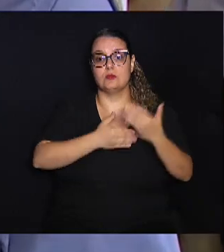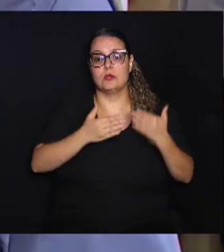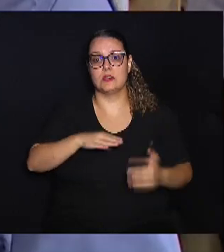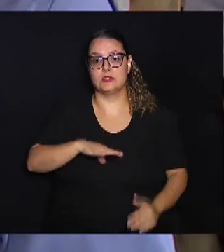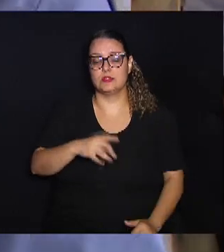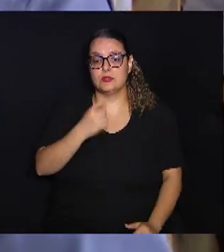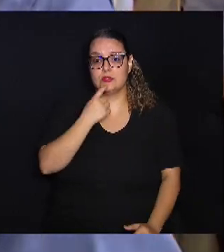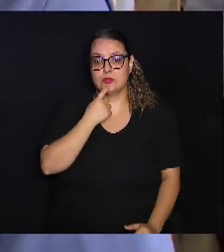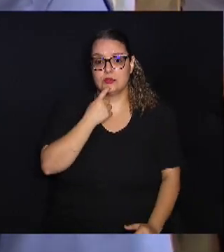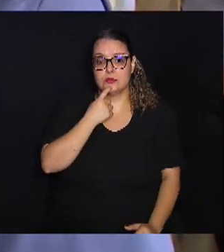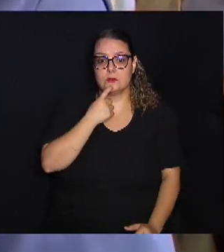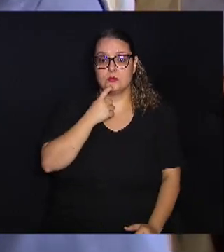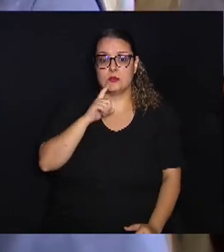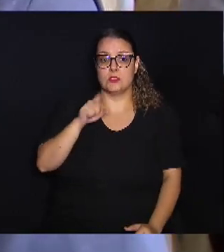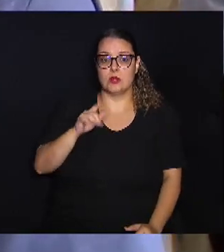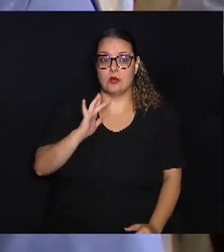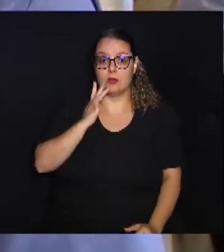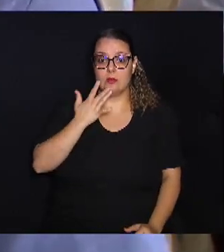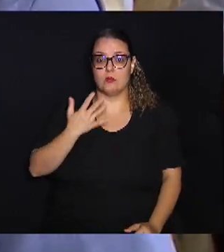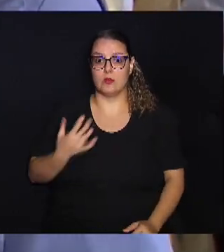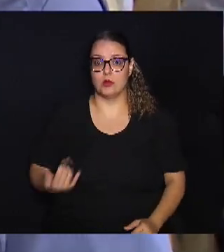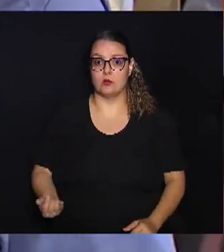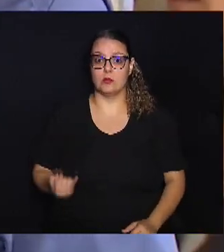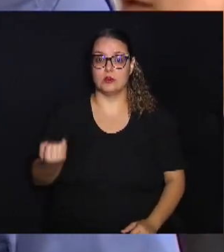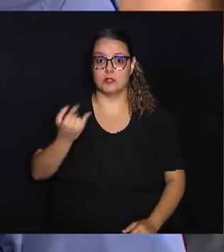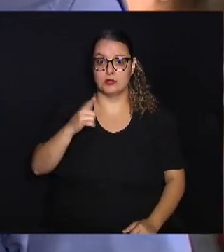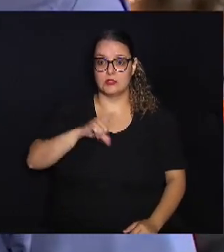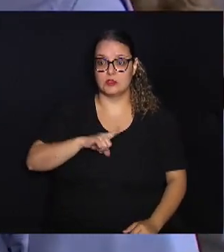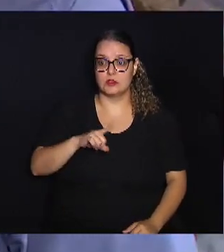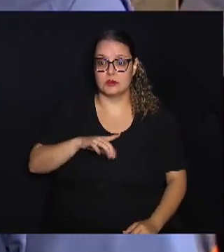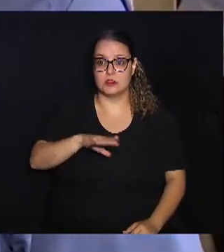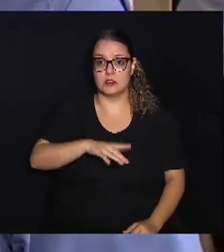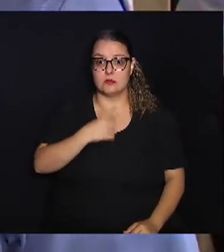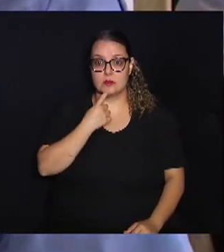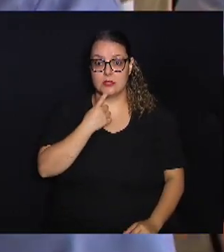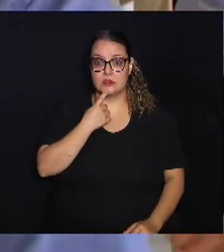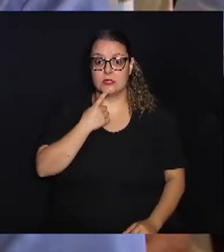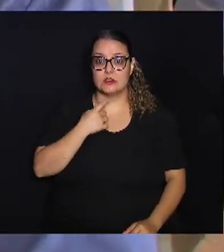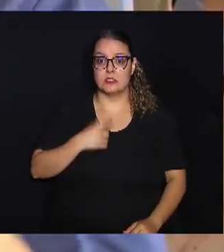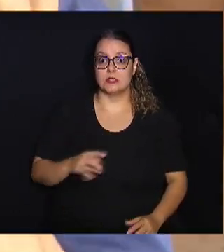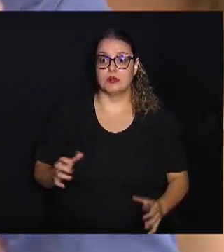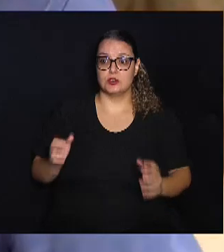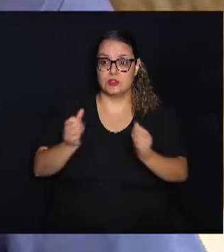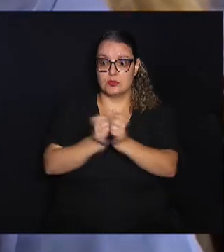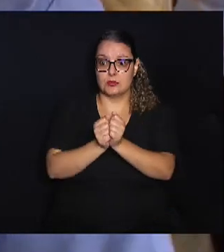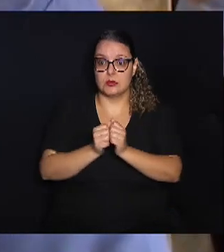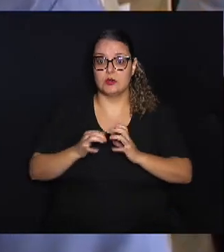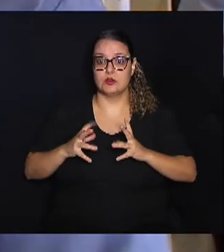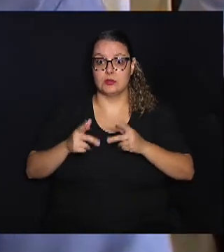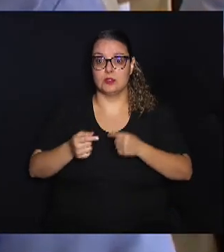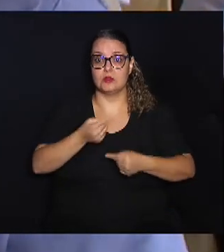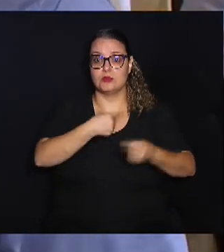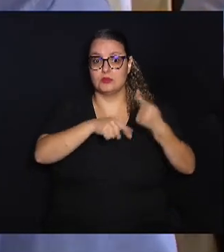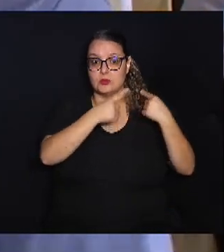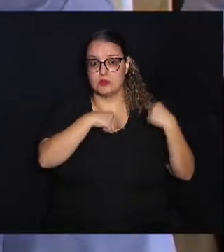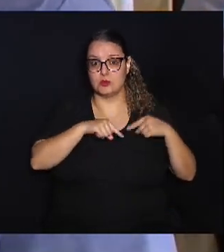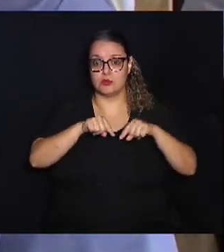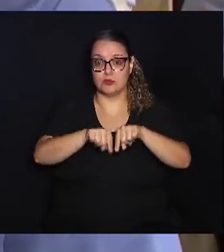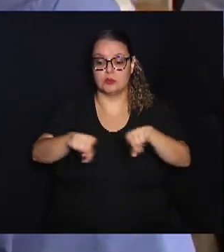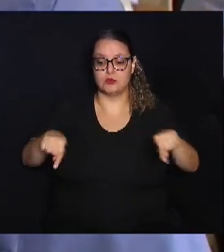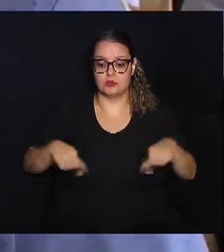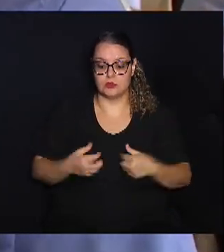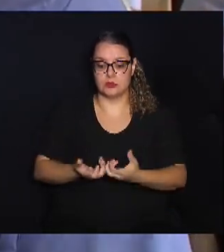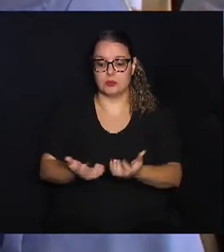É como que esse é um privilégio que Campinas tem, de um cemitério que consegue reunir todos os outros cemitérios num